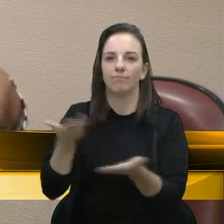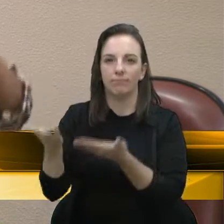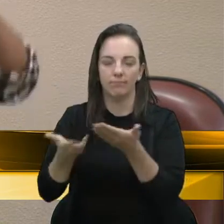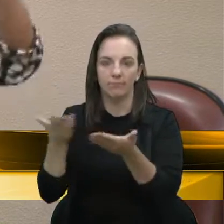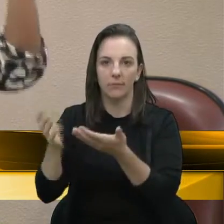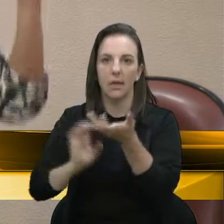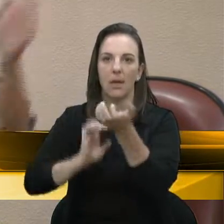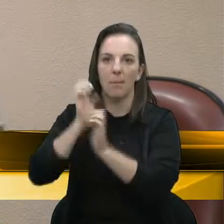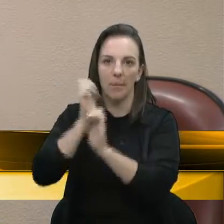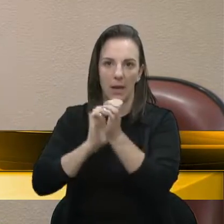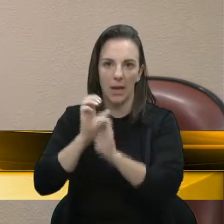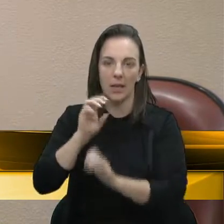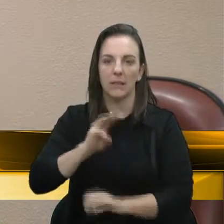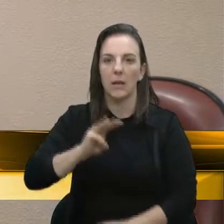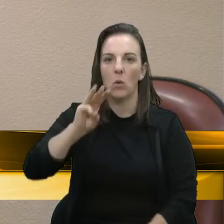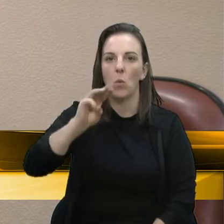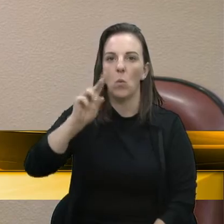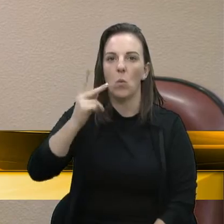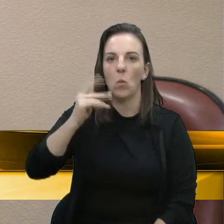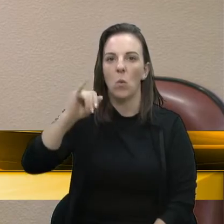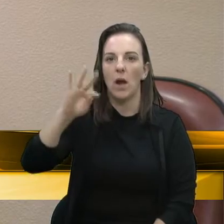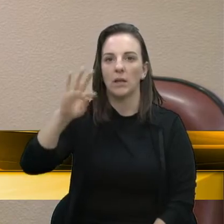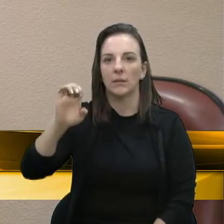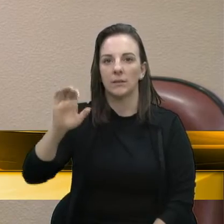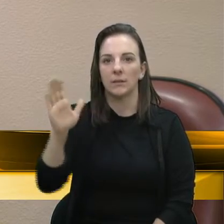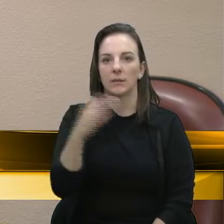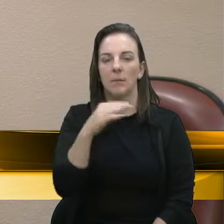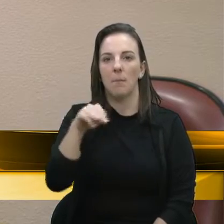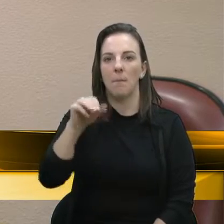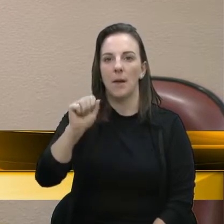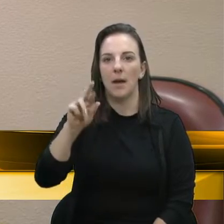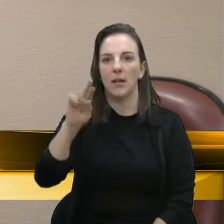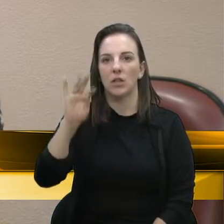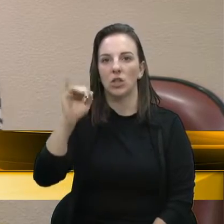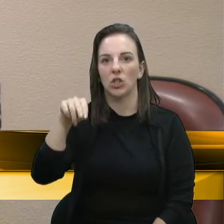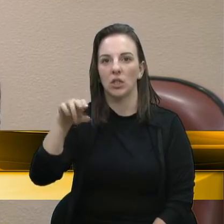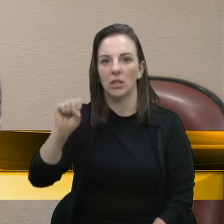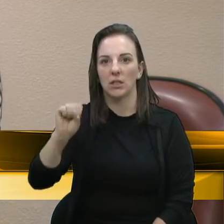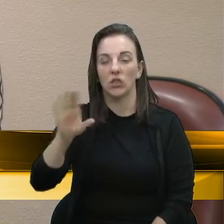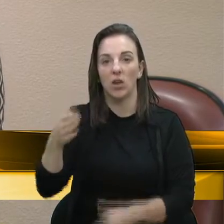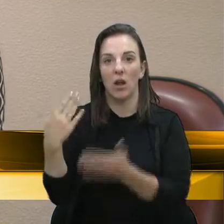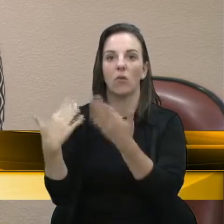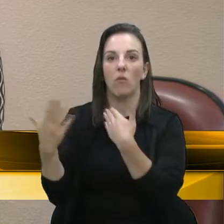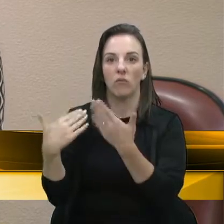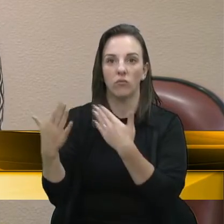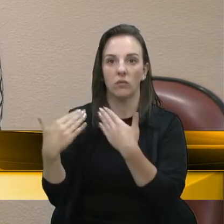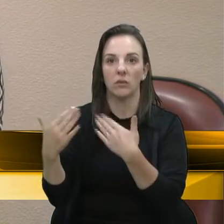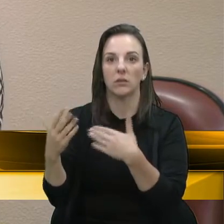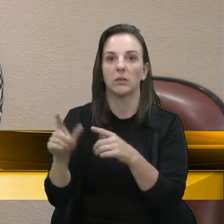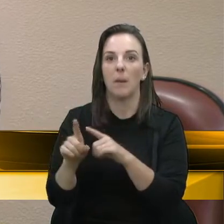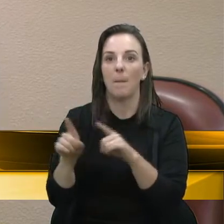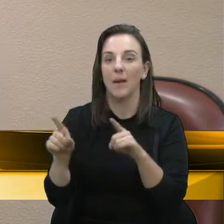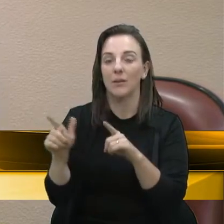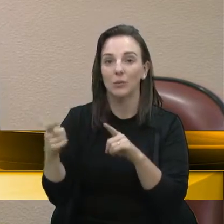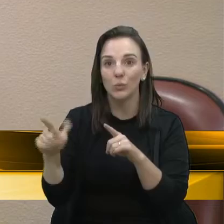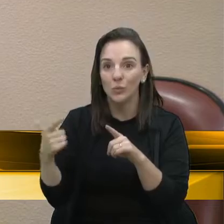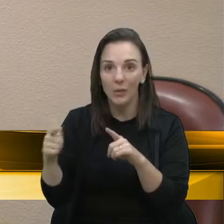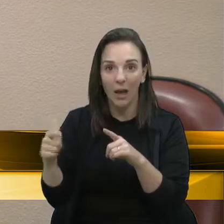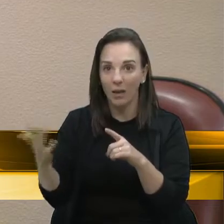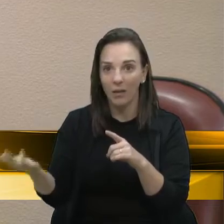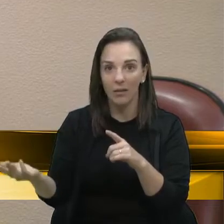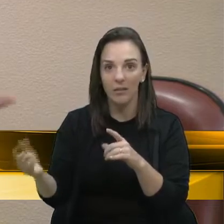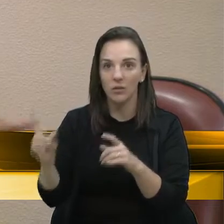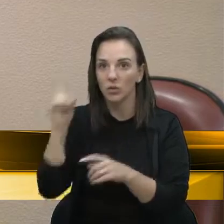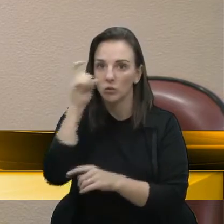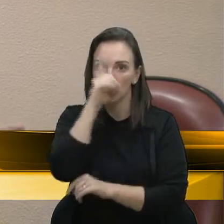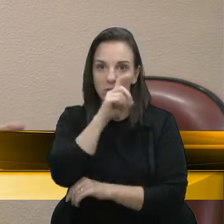maiores empresas, White Martins e outras. Não há. Há uma dificuldade muito grande, inclusive, no mercado para isso. Então, nos últimos dias,